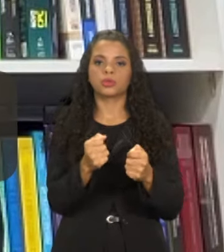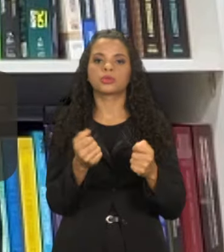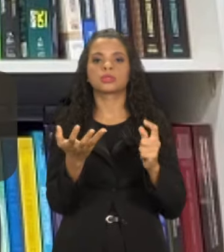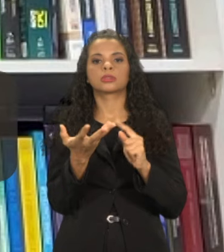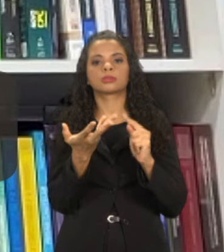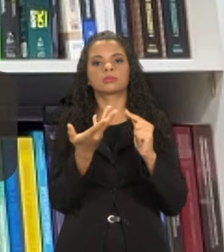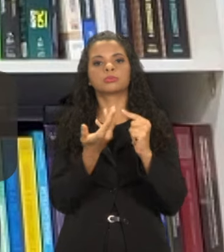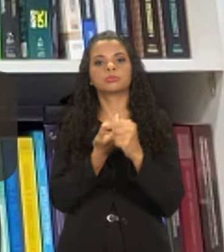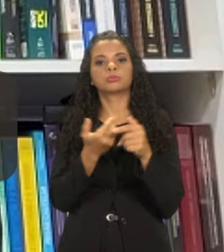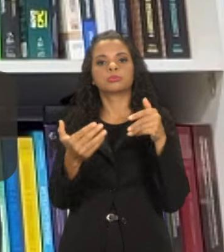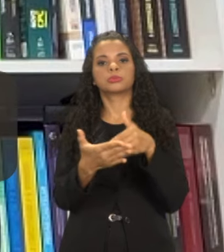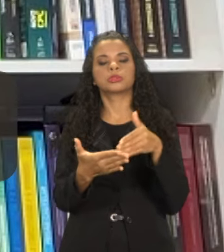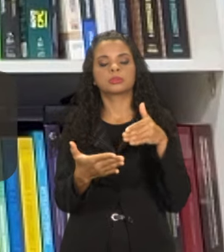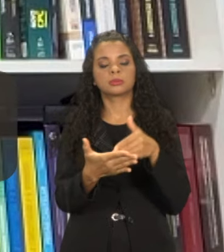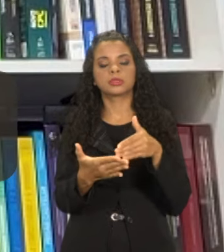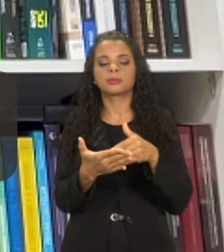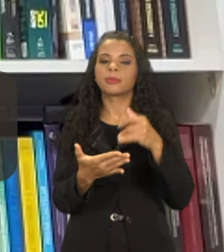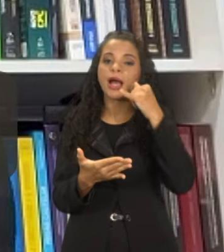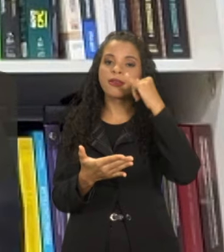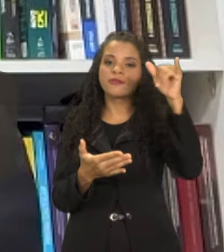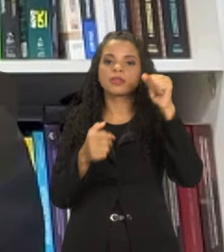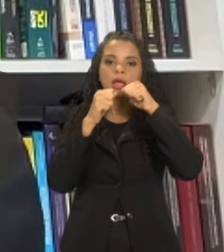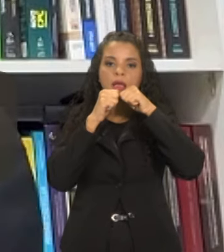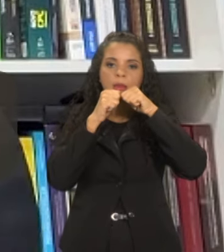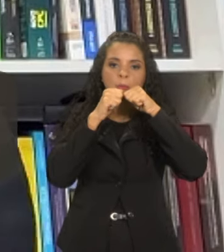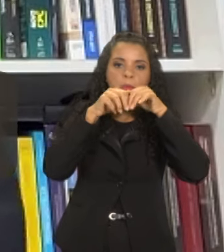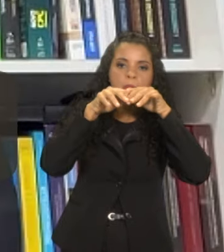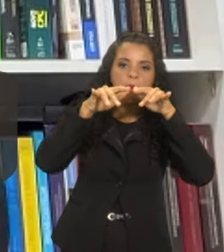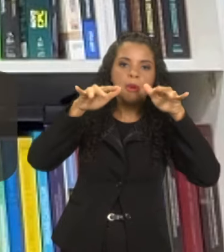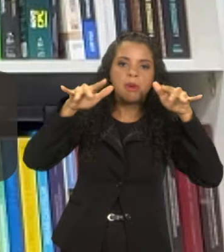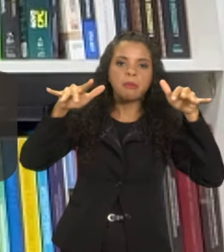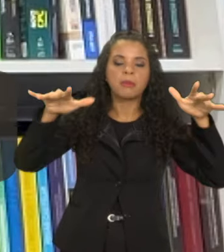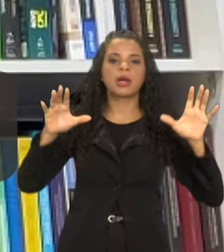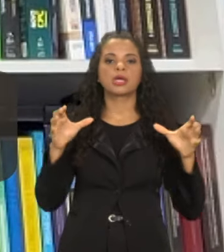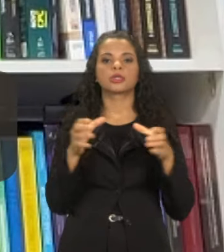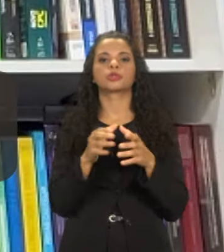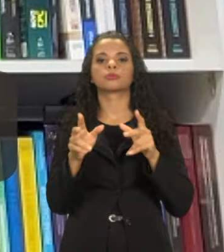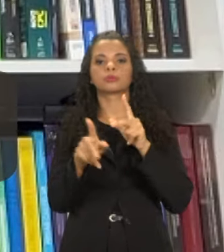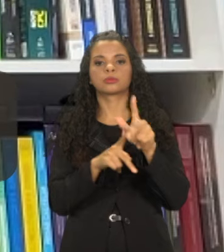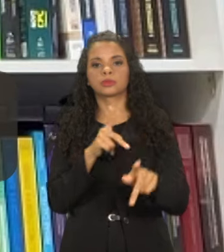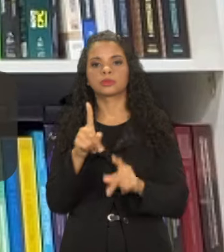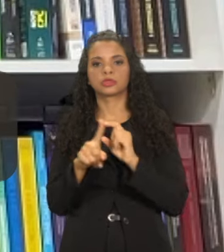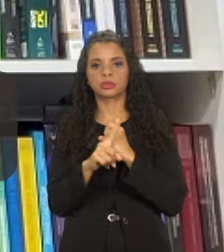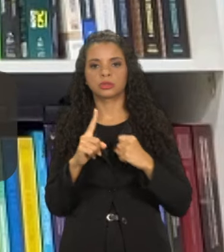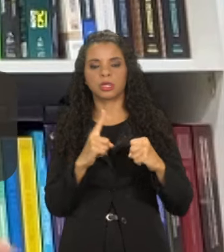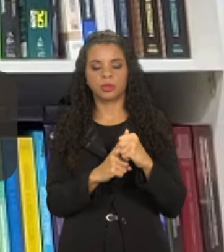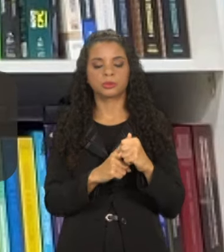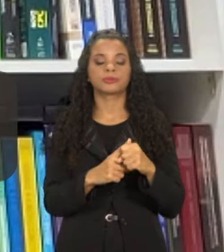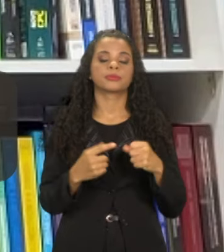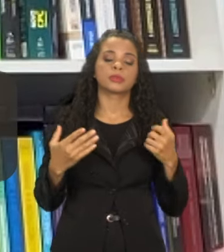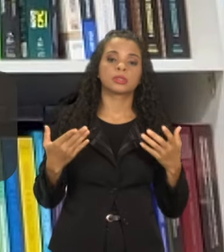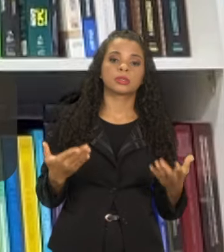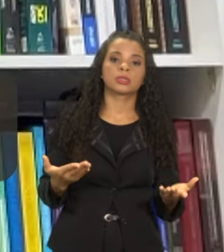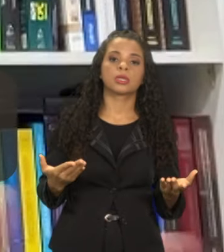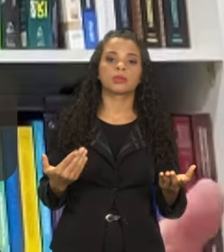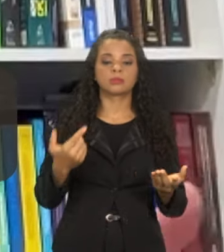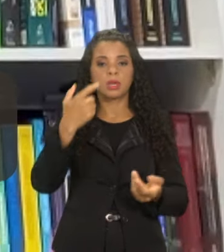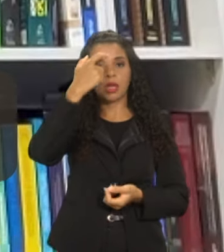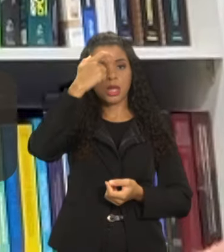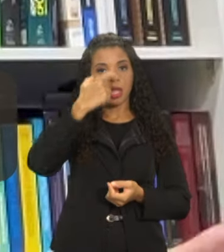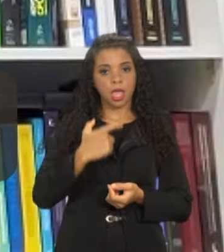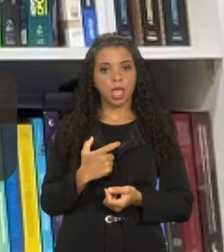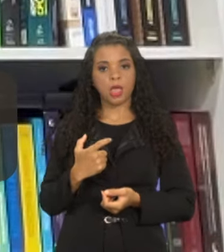para que não houvesse uma contaminação de toda a coletividade. Com essas observações, senhor presidente, eu, tal como fizeram